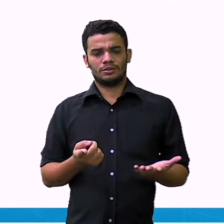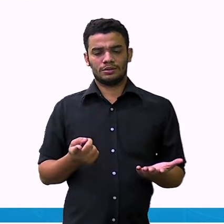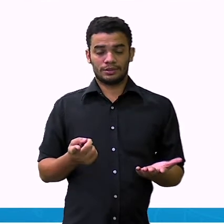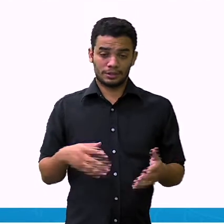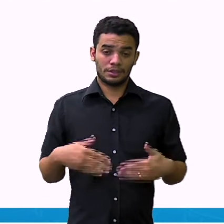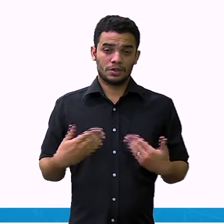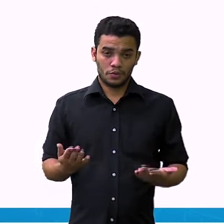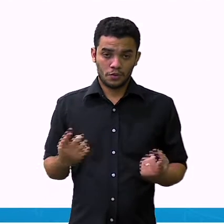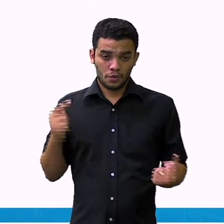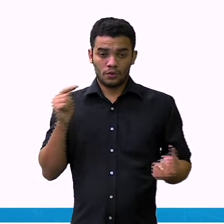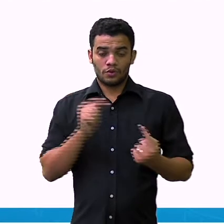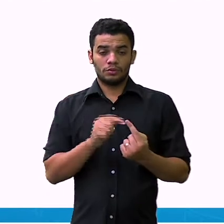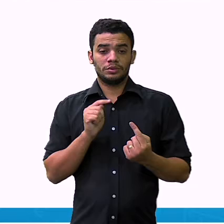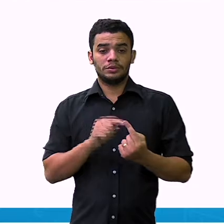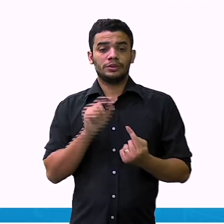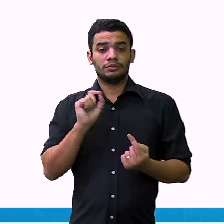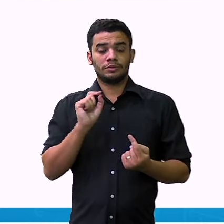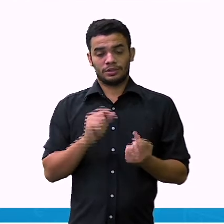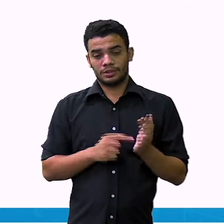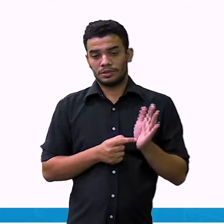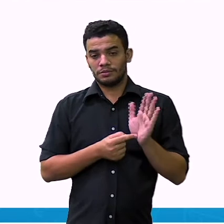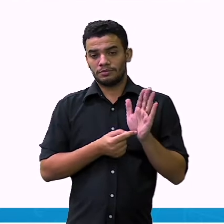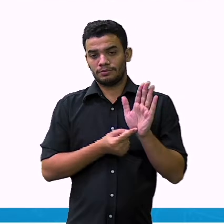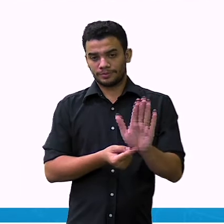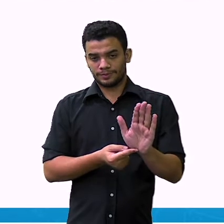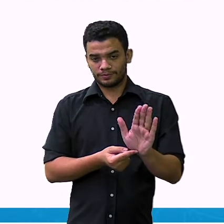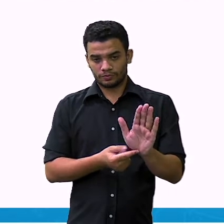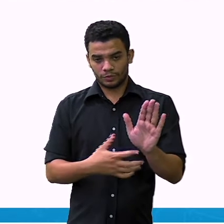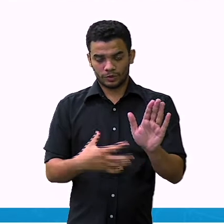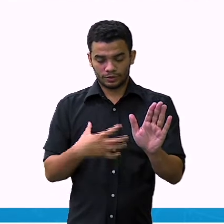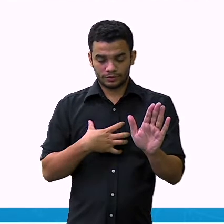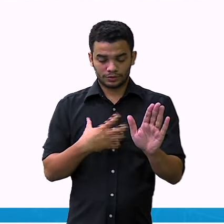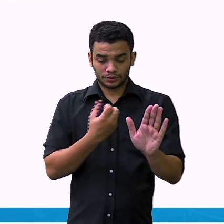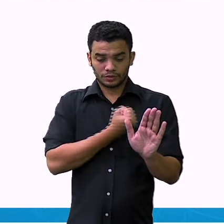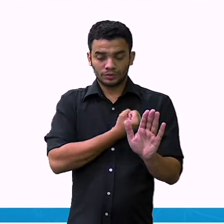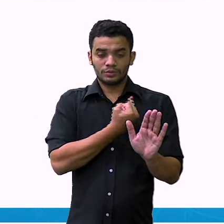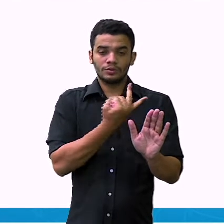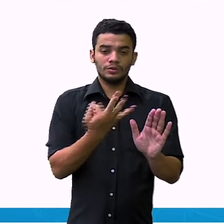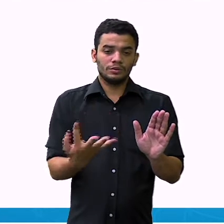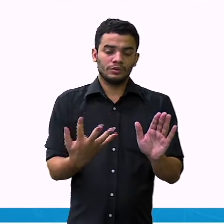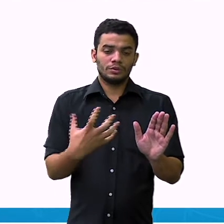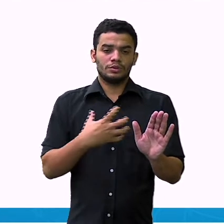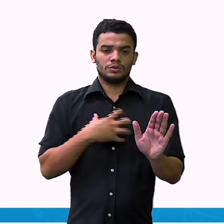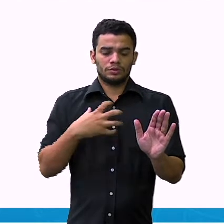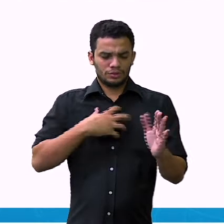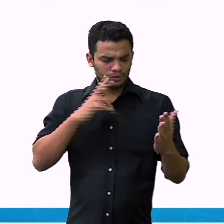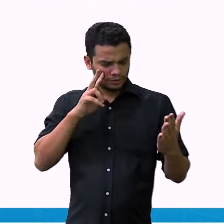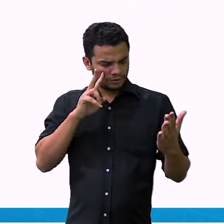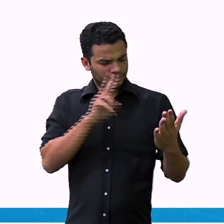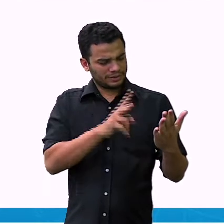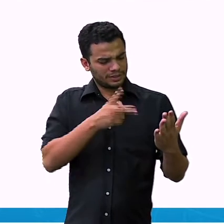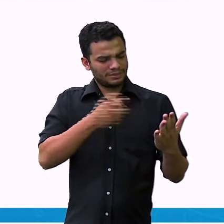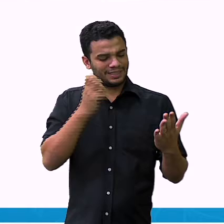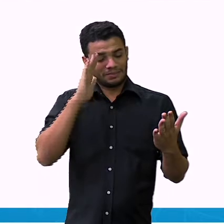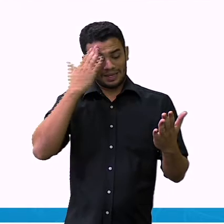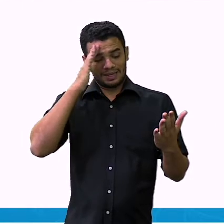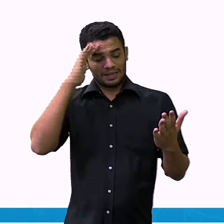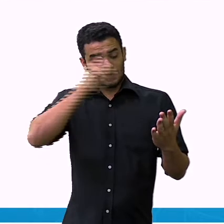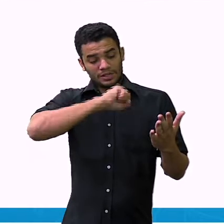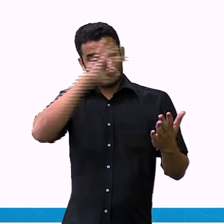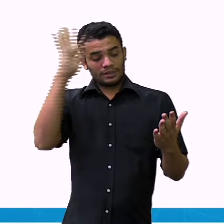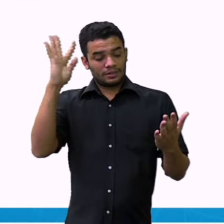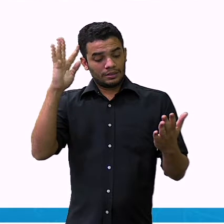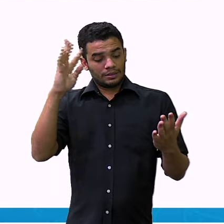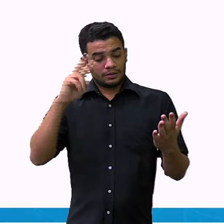nos mostrar, ali os dados que foram encontrados de forma visual. Então, quando eu olho para